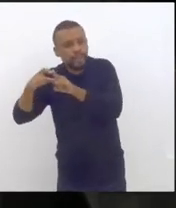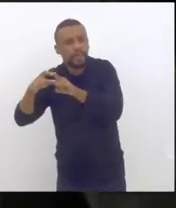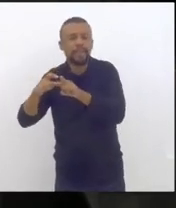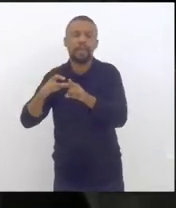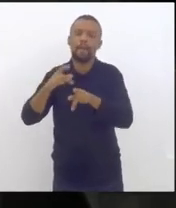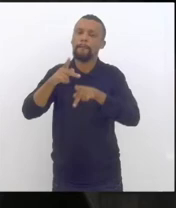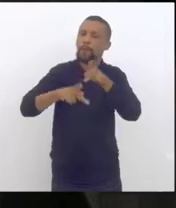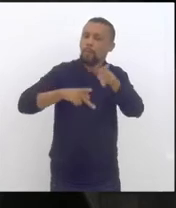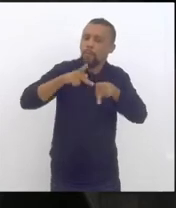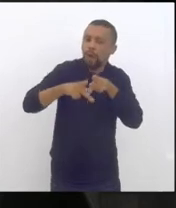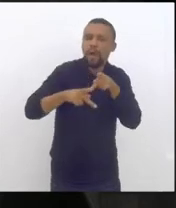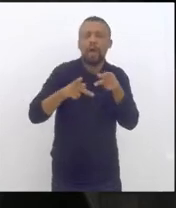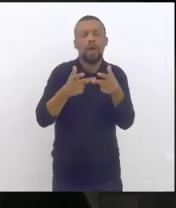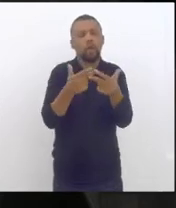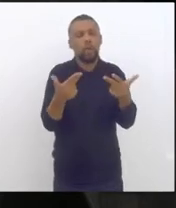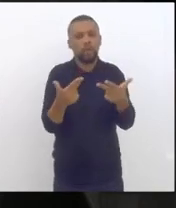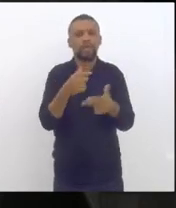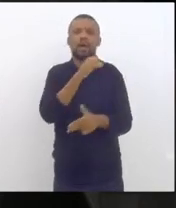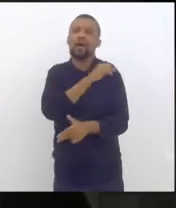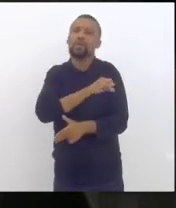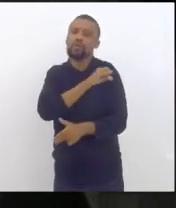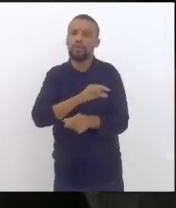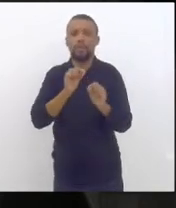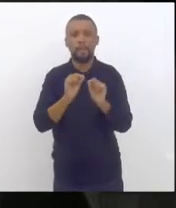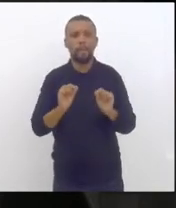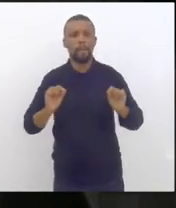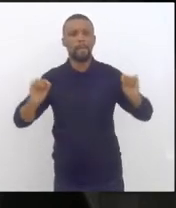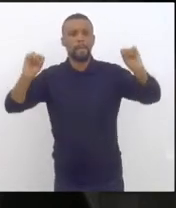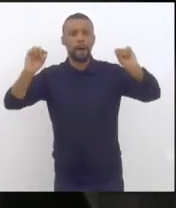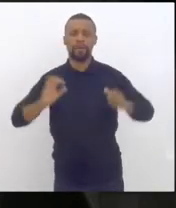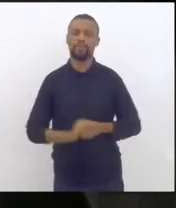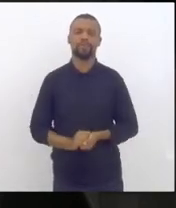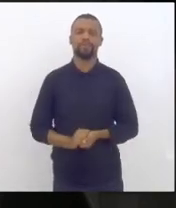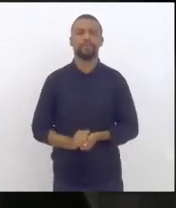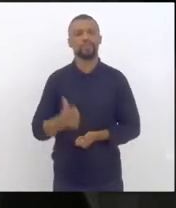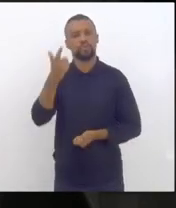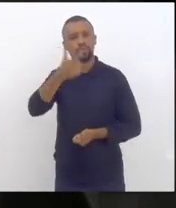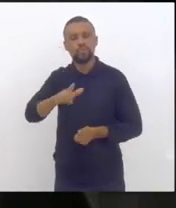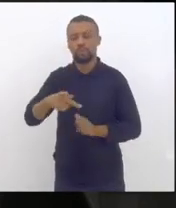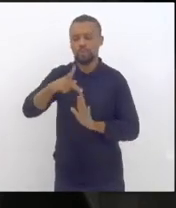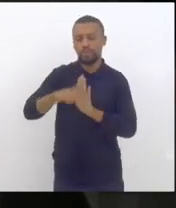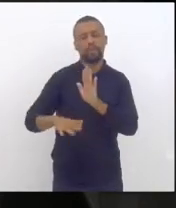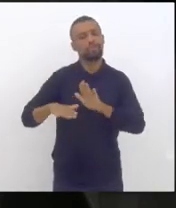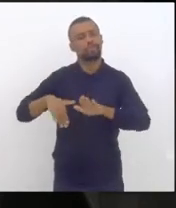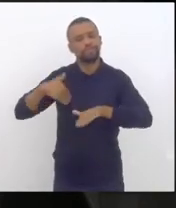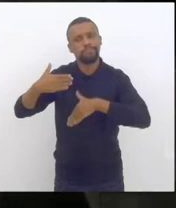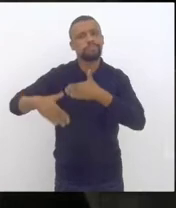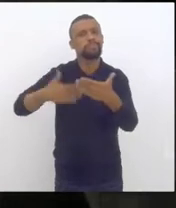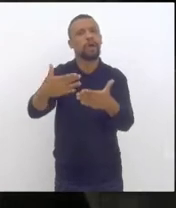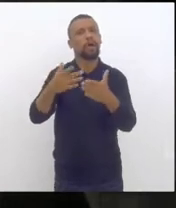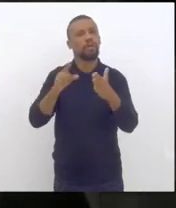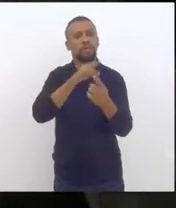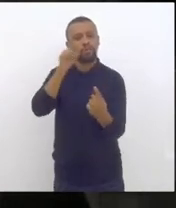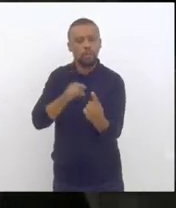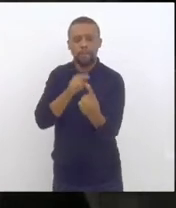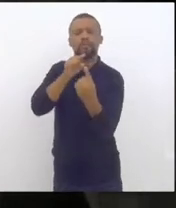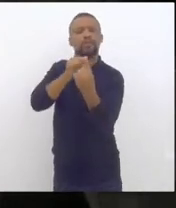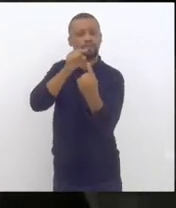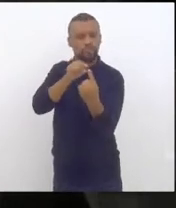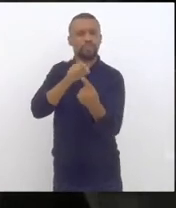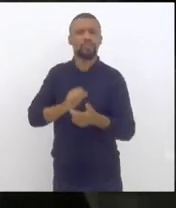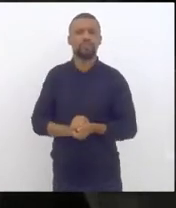Rio de Janeiro é preciso ressaltar E mais uma vez o projeto avança nesta direção ressaltar